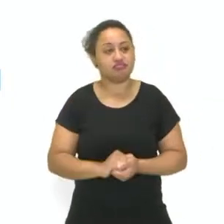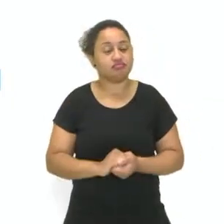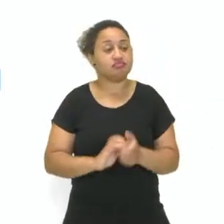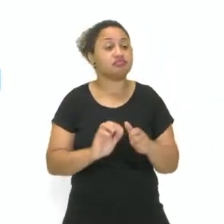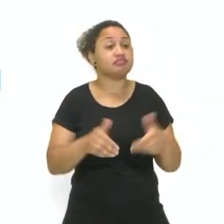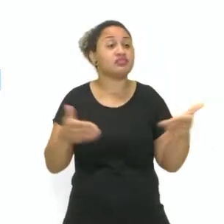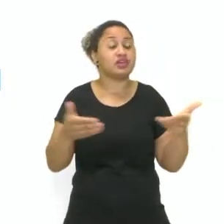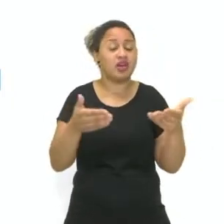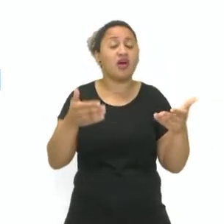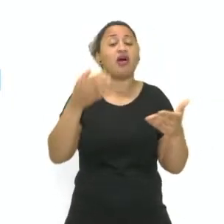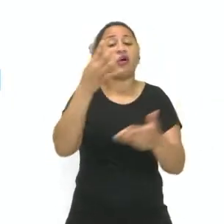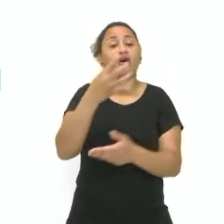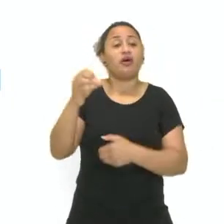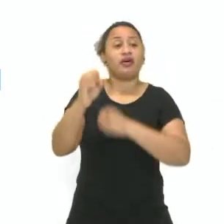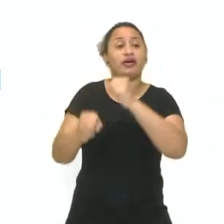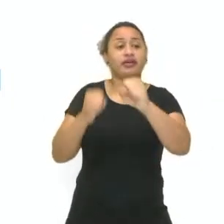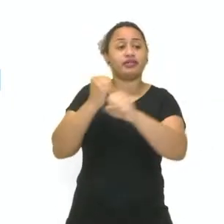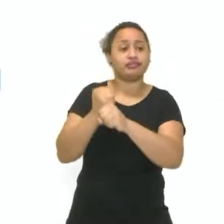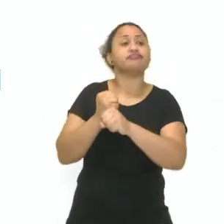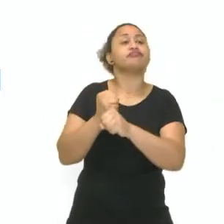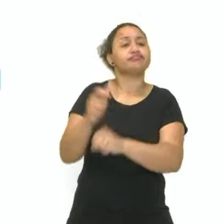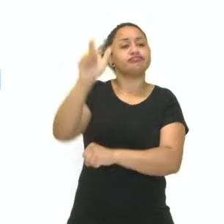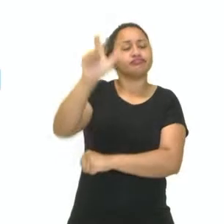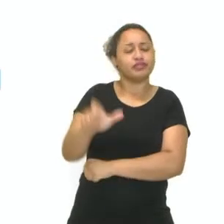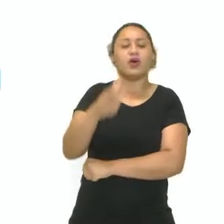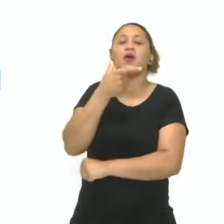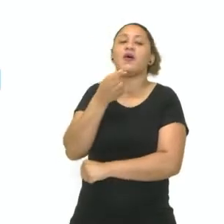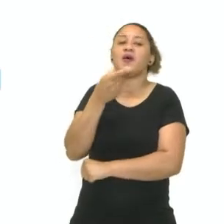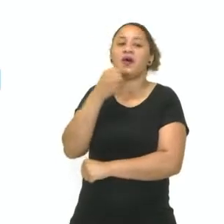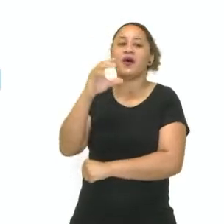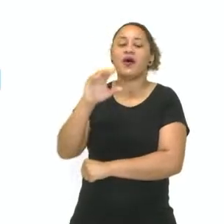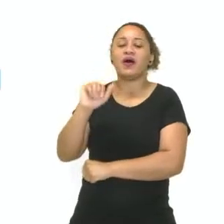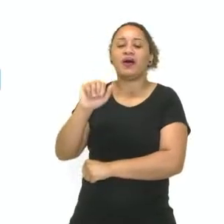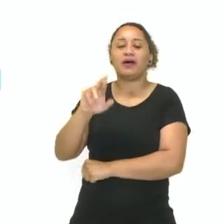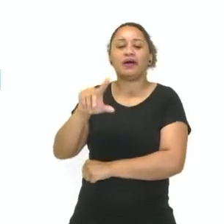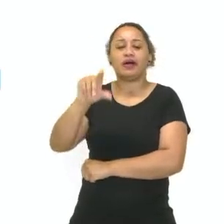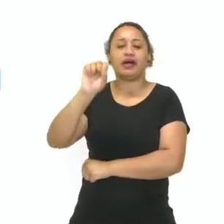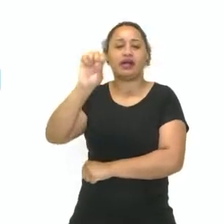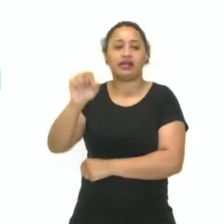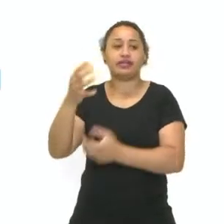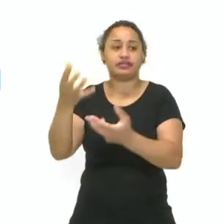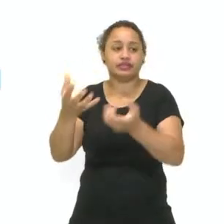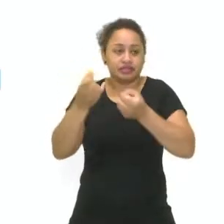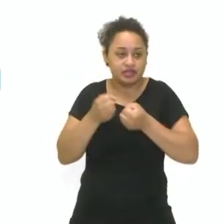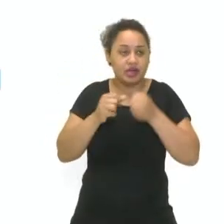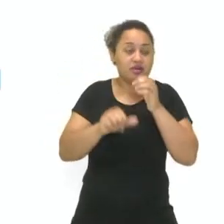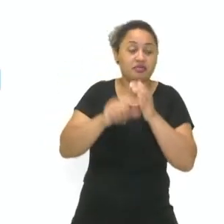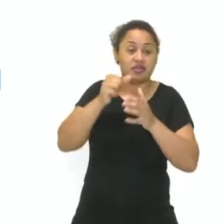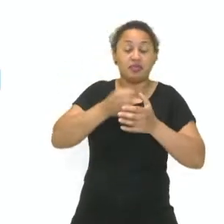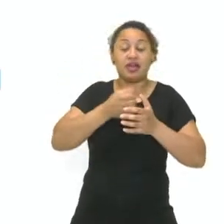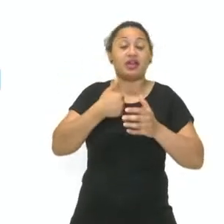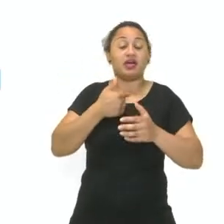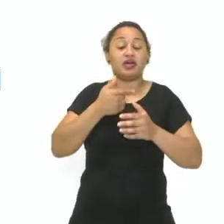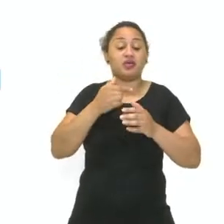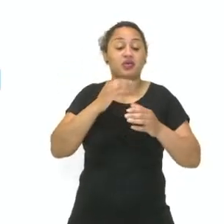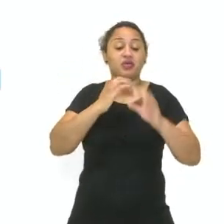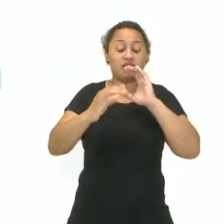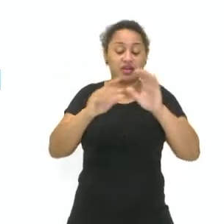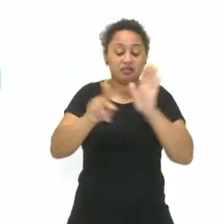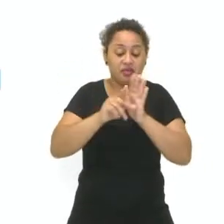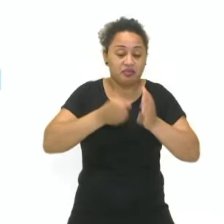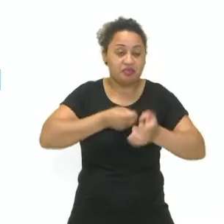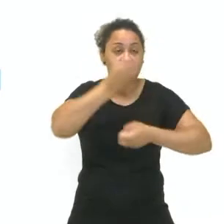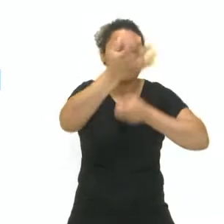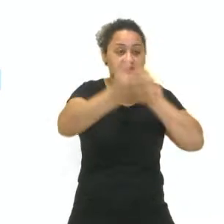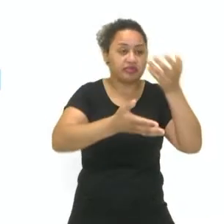agora 40 anos que esse pretenso homem, Carlos, nos deixou receber a primeira comunicação da poesia. Vinha